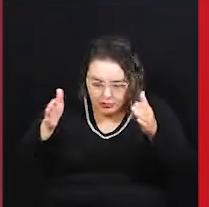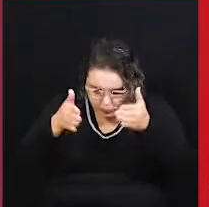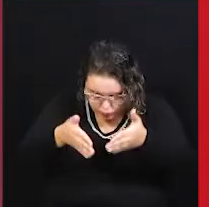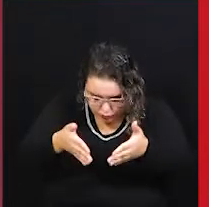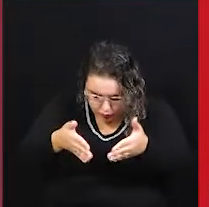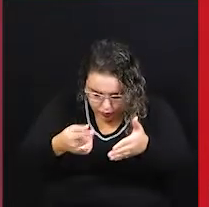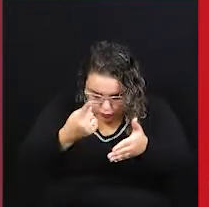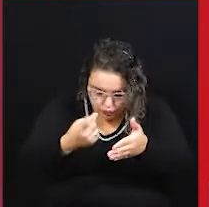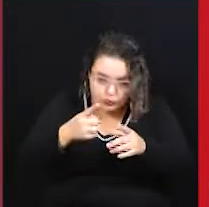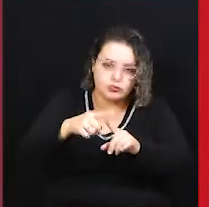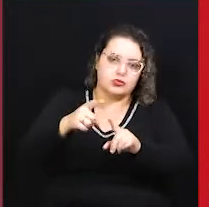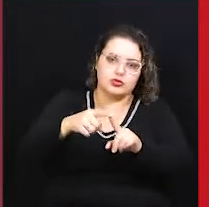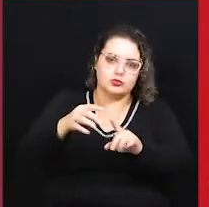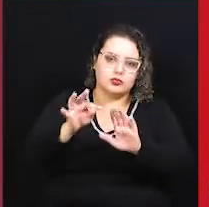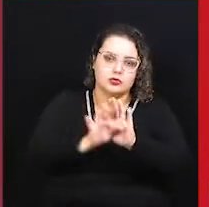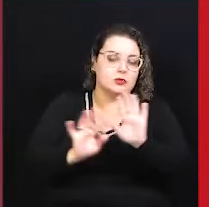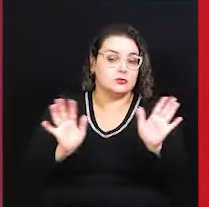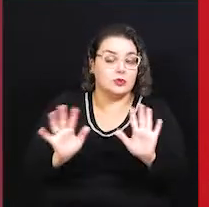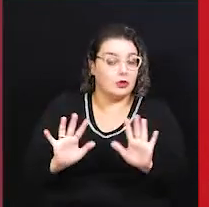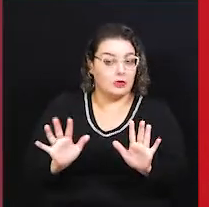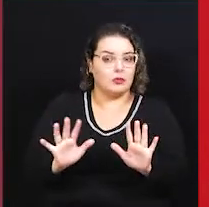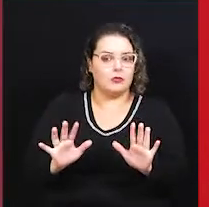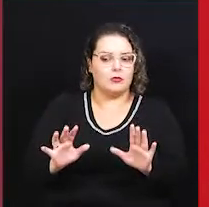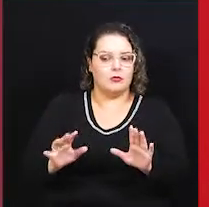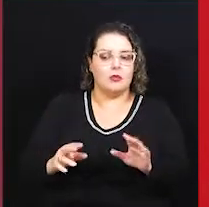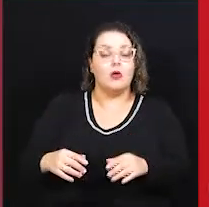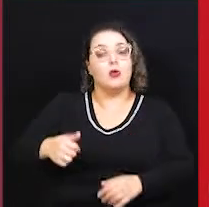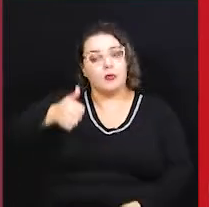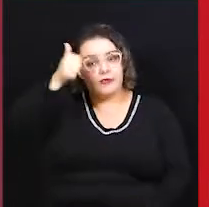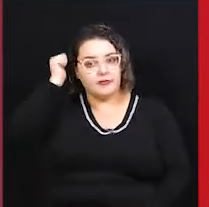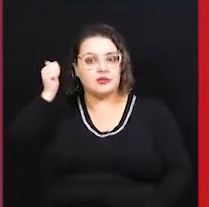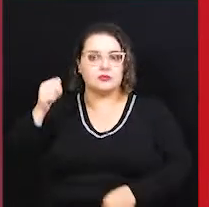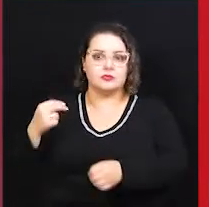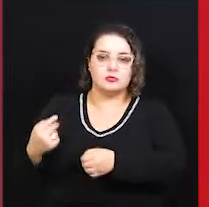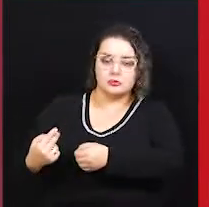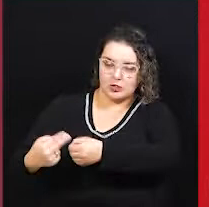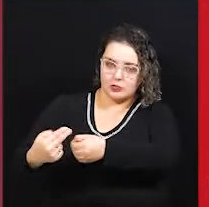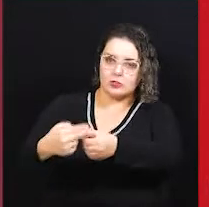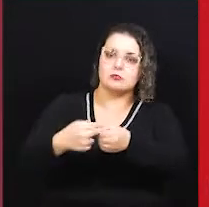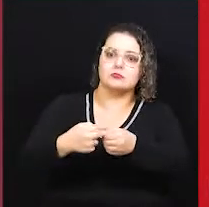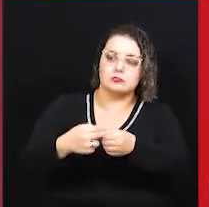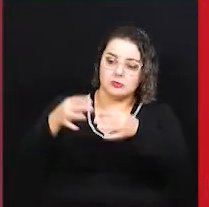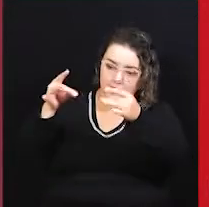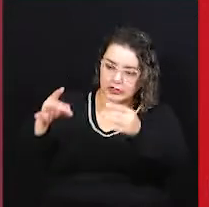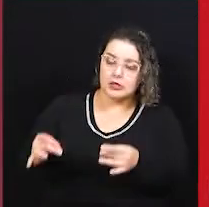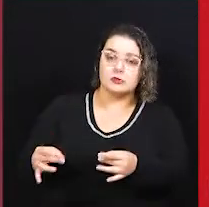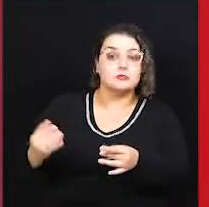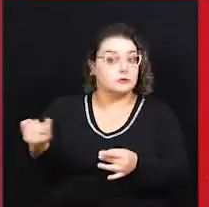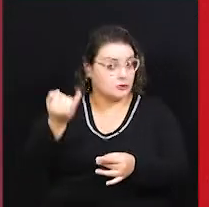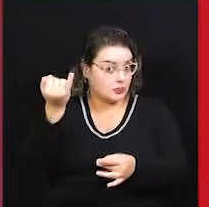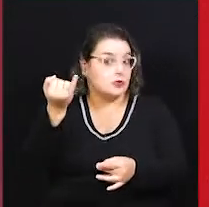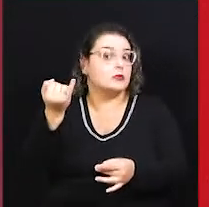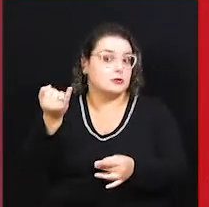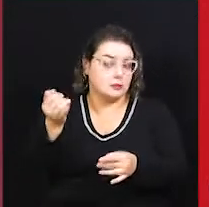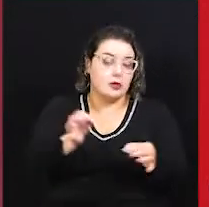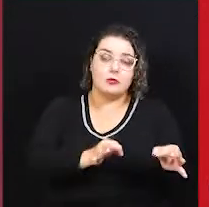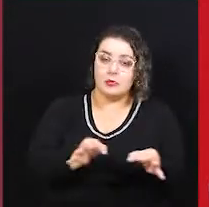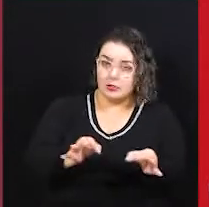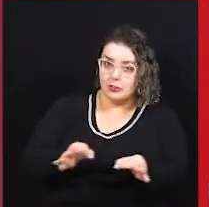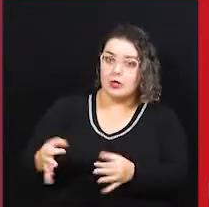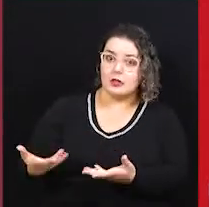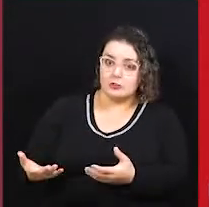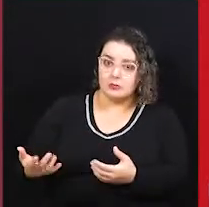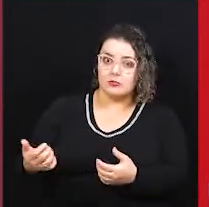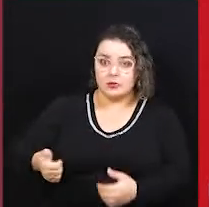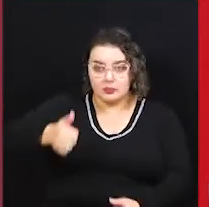só tipo de texto, né? Então o vestibular da Unicamp tem esses detalhes, são detalhes importantes que fazem parte da preparação